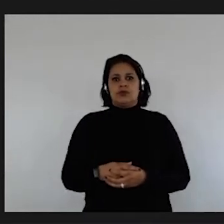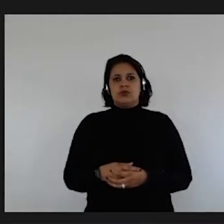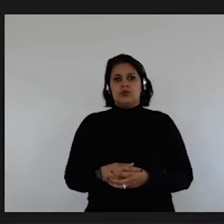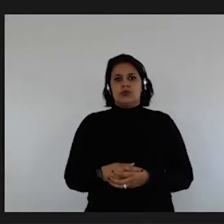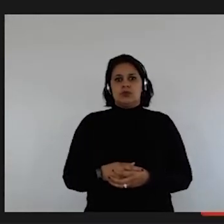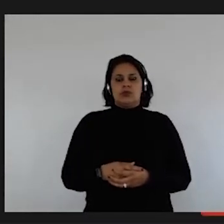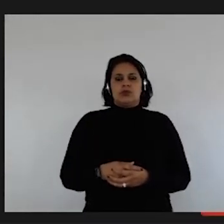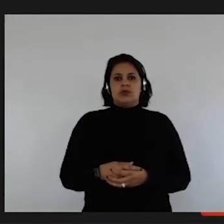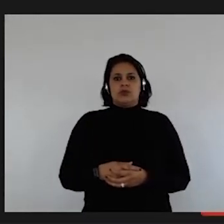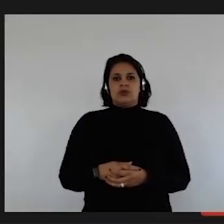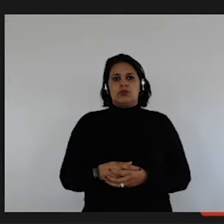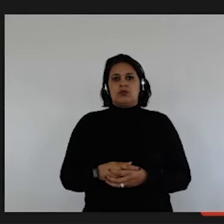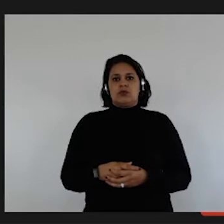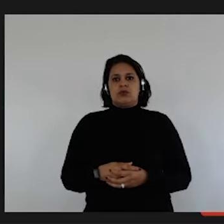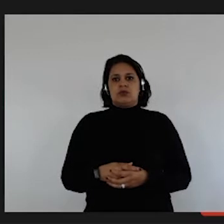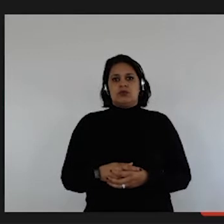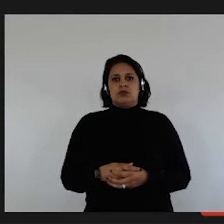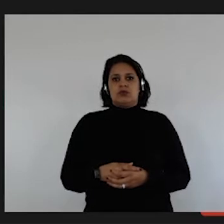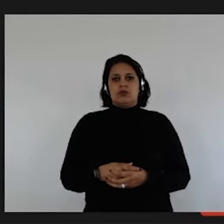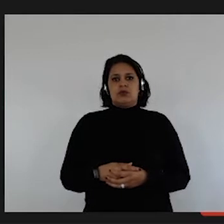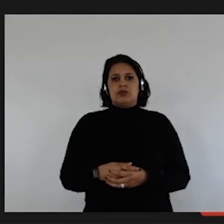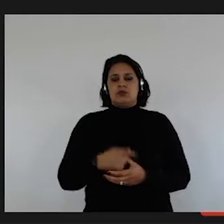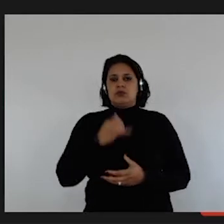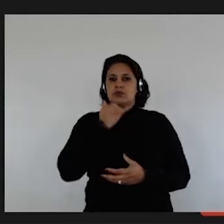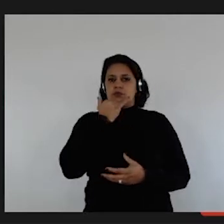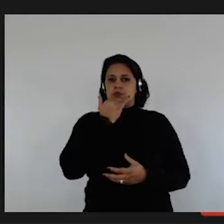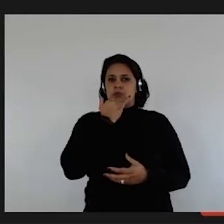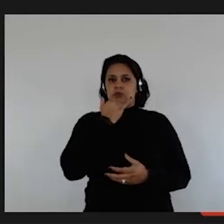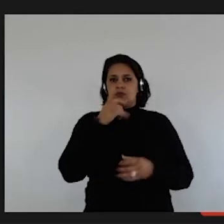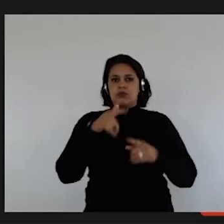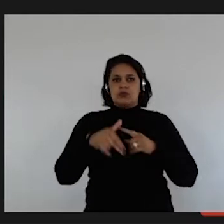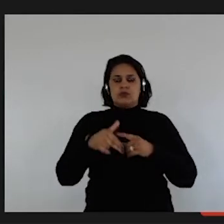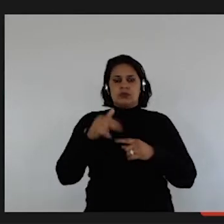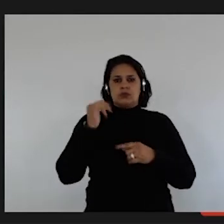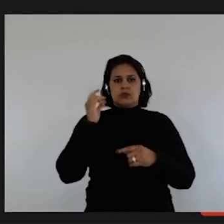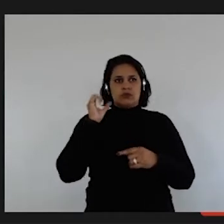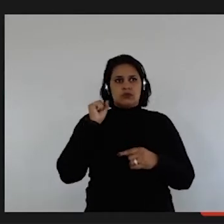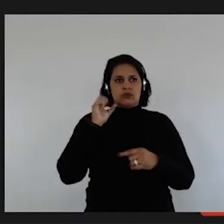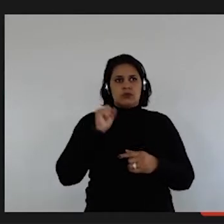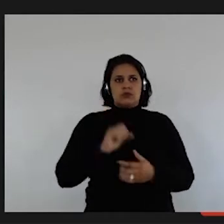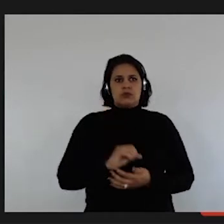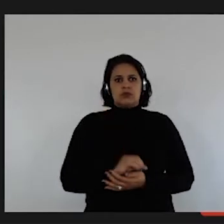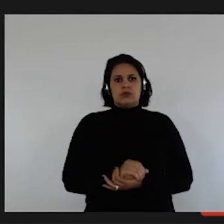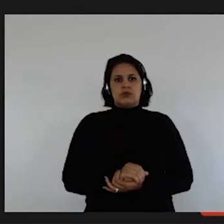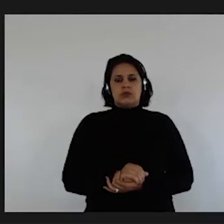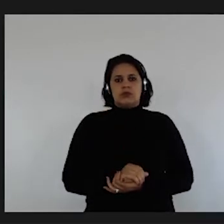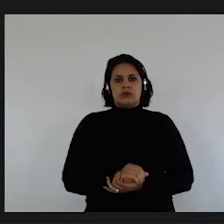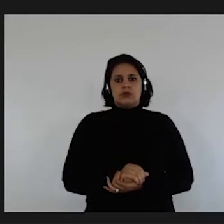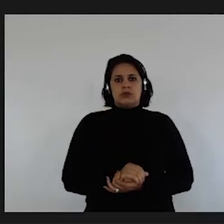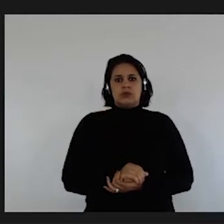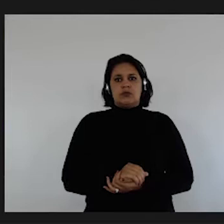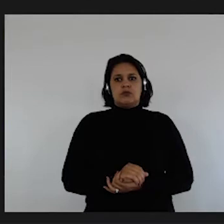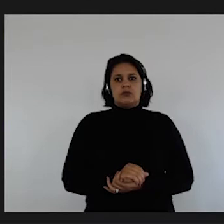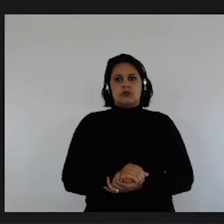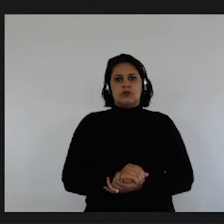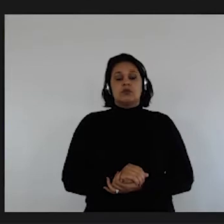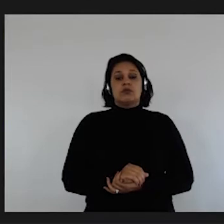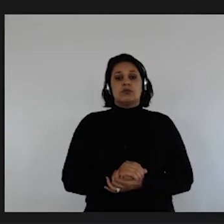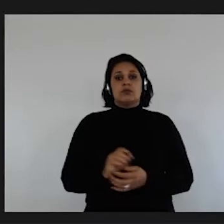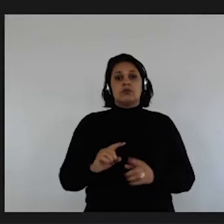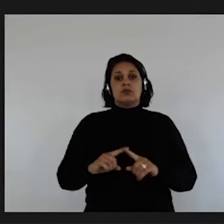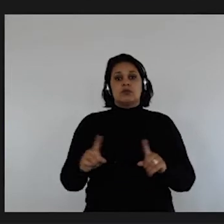nós não temos um mosaico dos imóveis, questão da certeza ou não